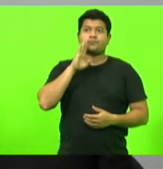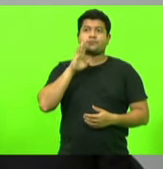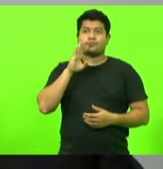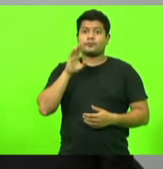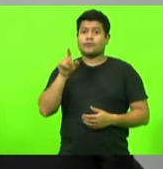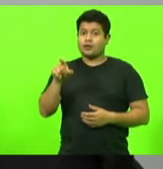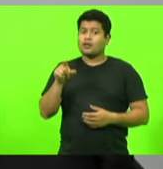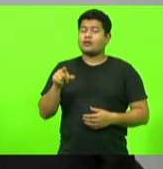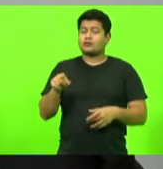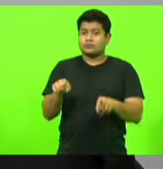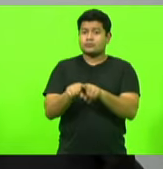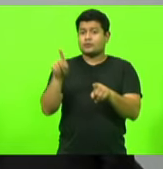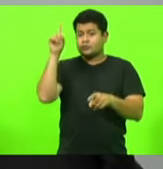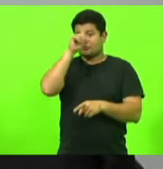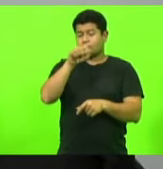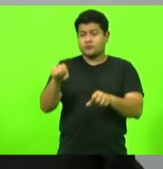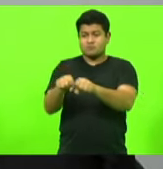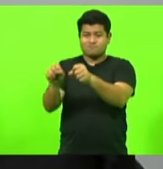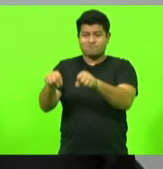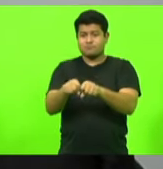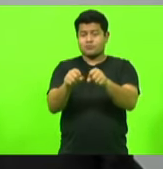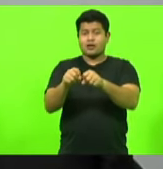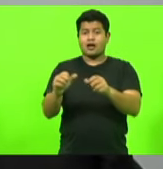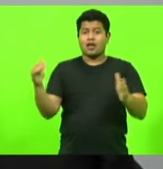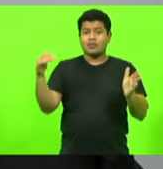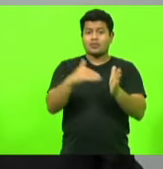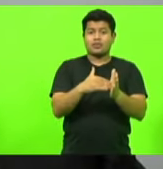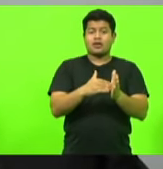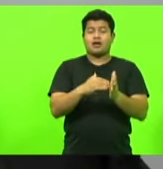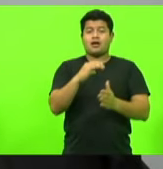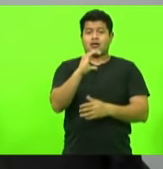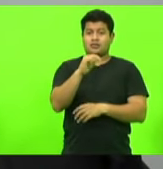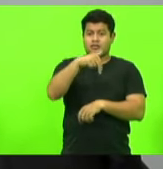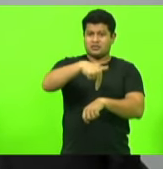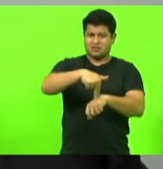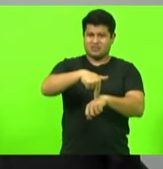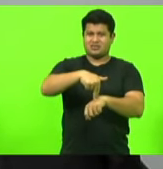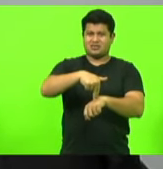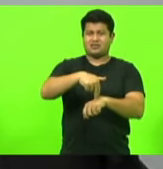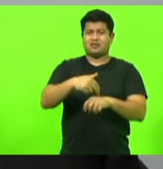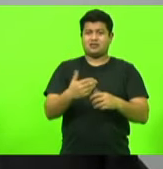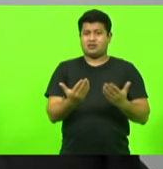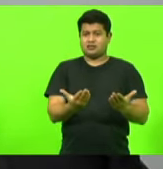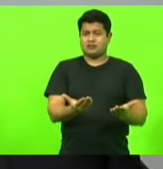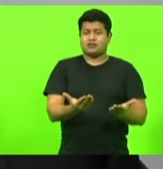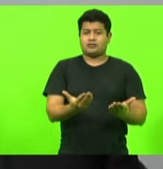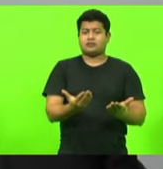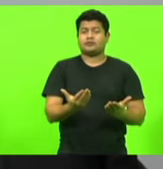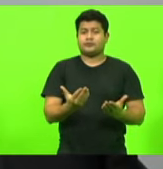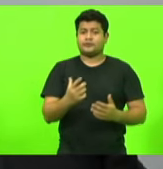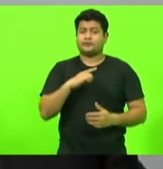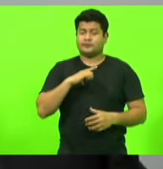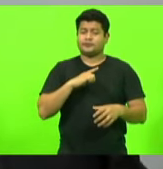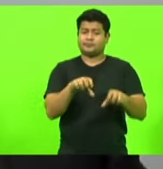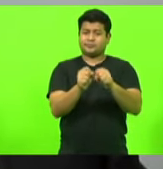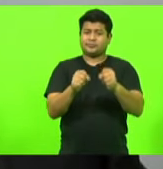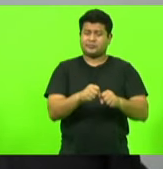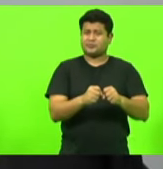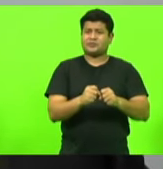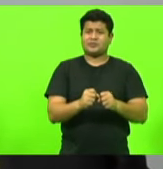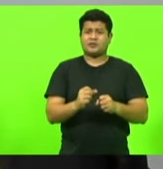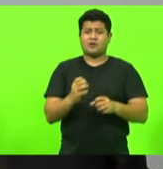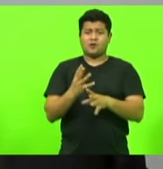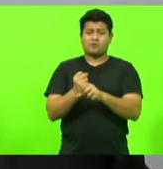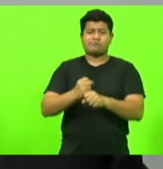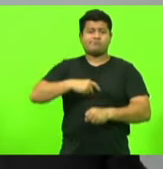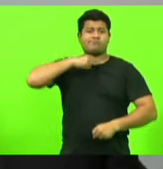bem complicado indo para Campos Novos. O pessoal realmente está tendo prejuízos incalculáveis, seja